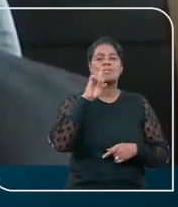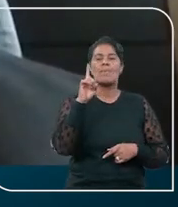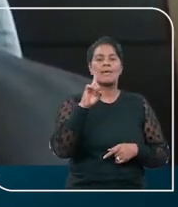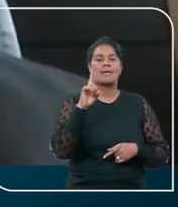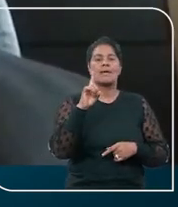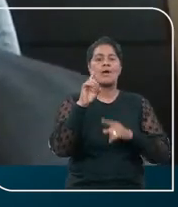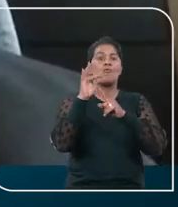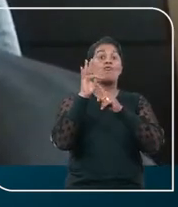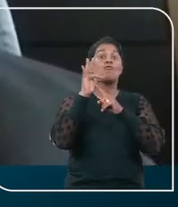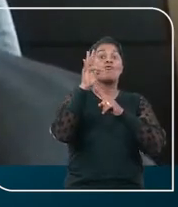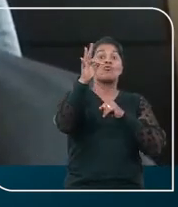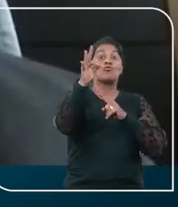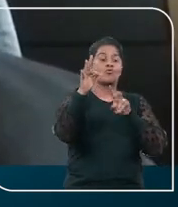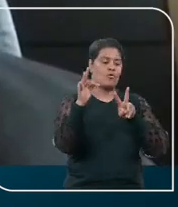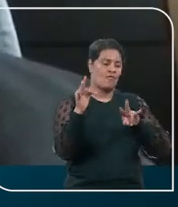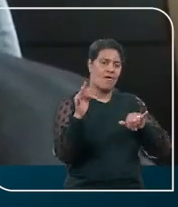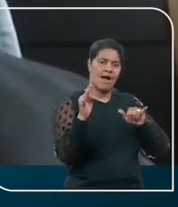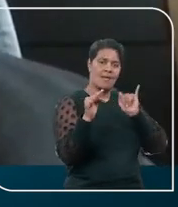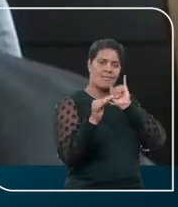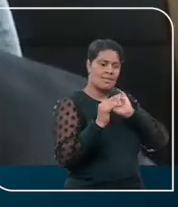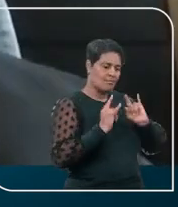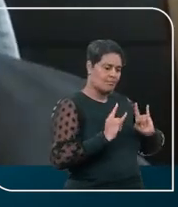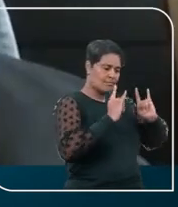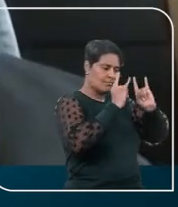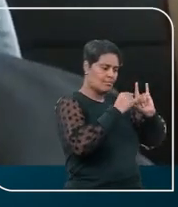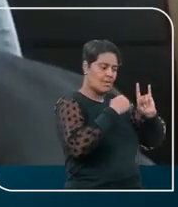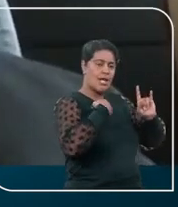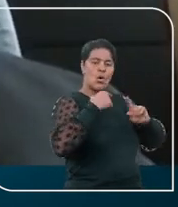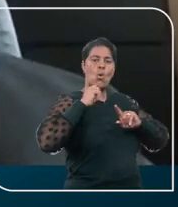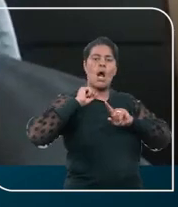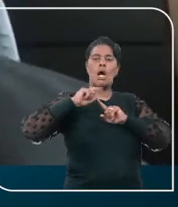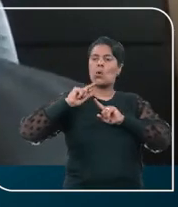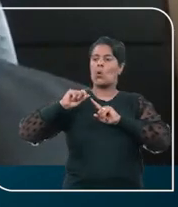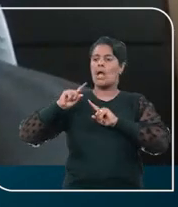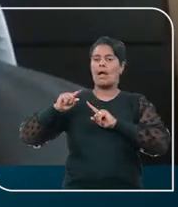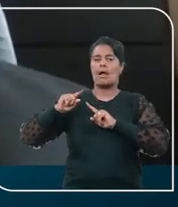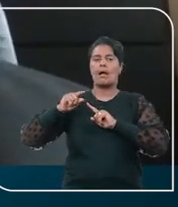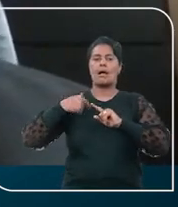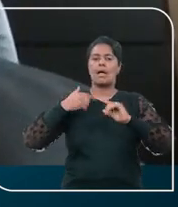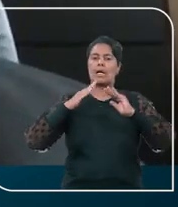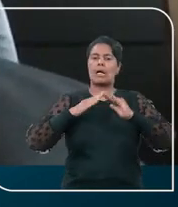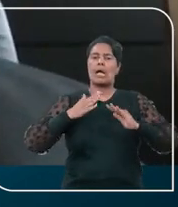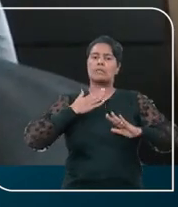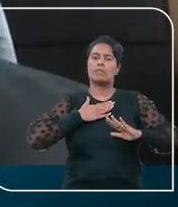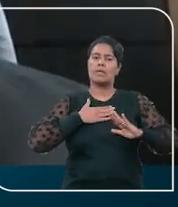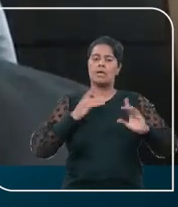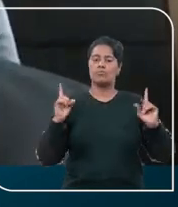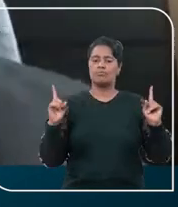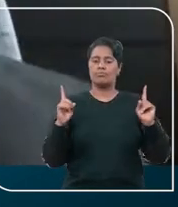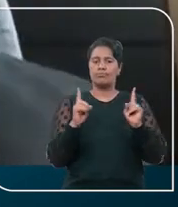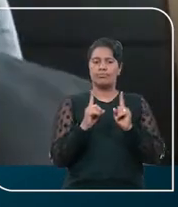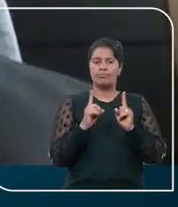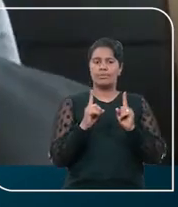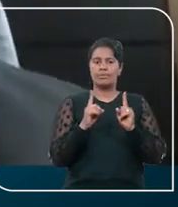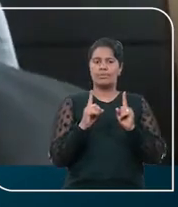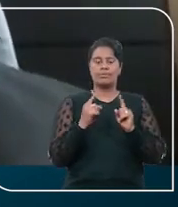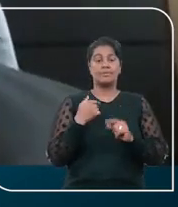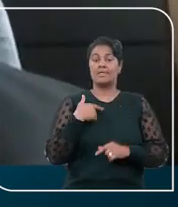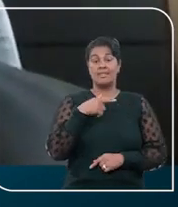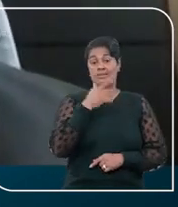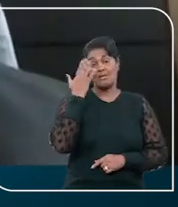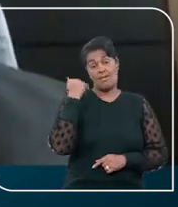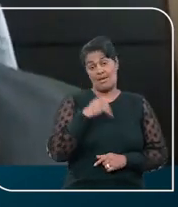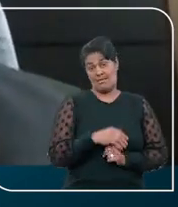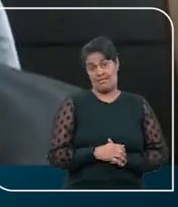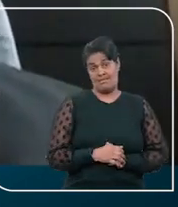o imóvel de uma forma tão breve, né? Chamada alocação de curtíssima temporada. A